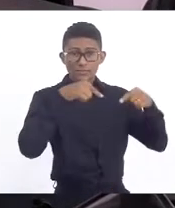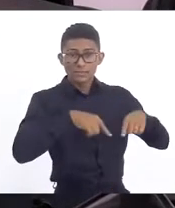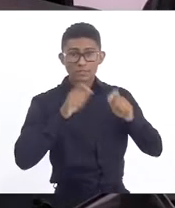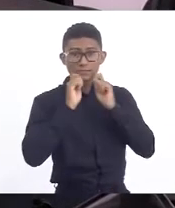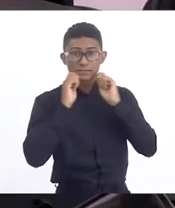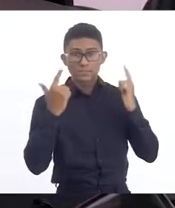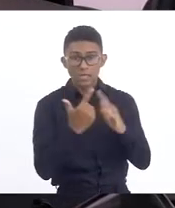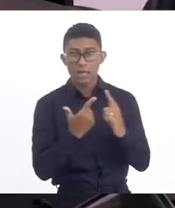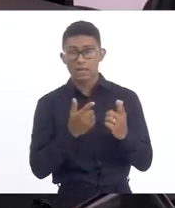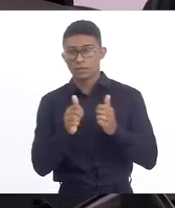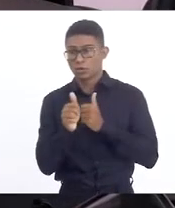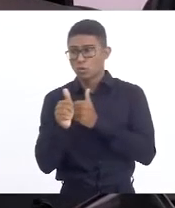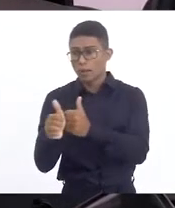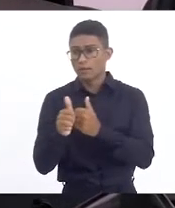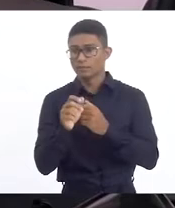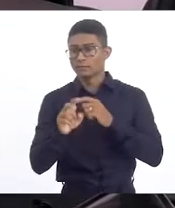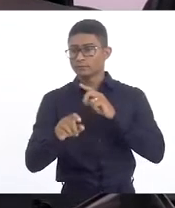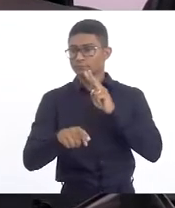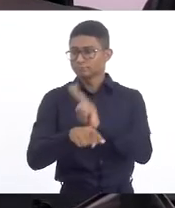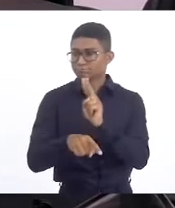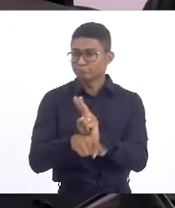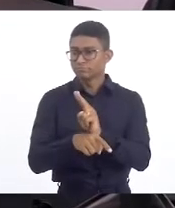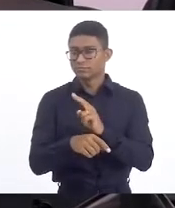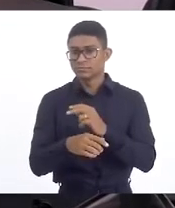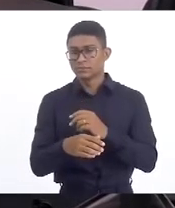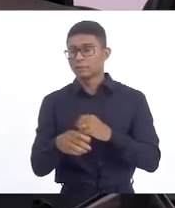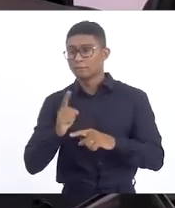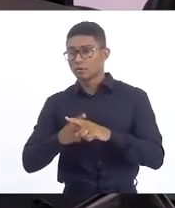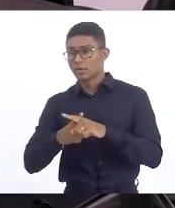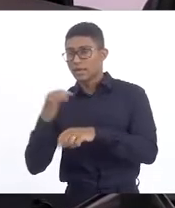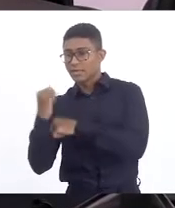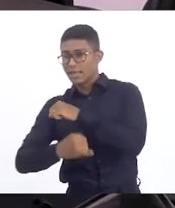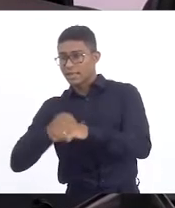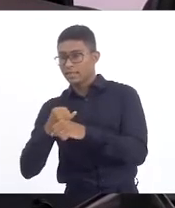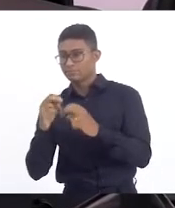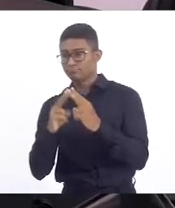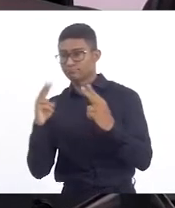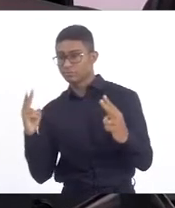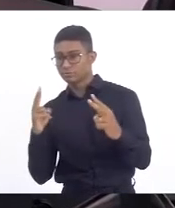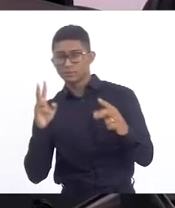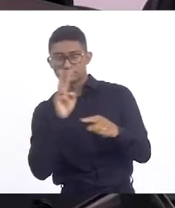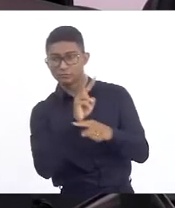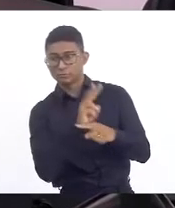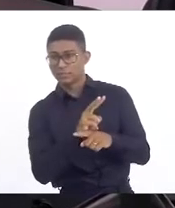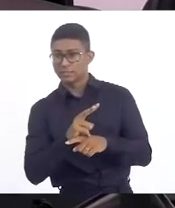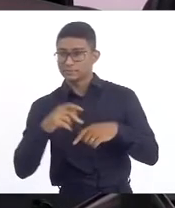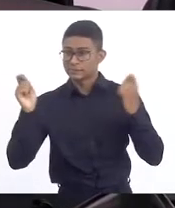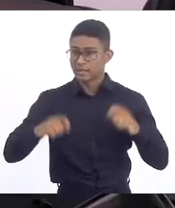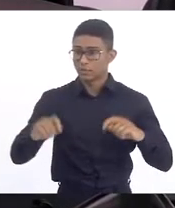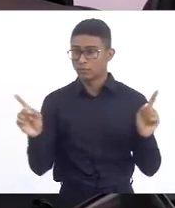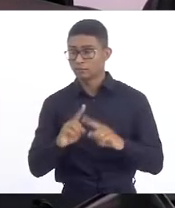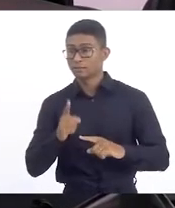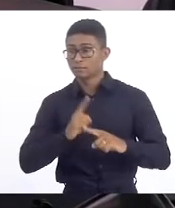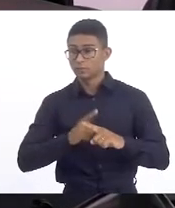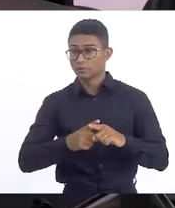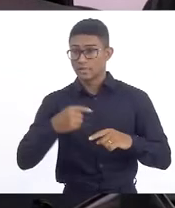se essa fiscalização online realmente ela é feita ou não? Porque eu sou de uma região chamada Zona Oeste Santa Cruz, que lá